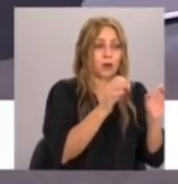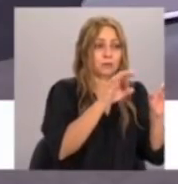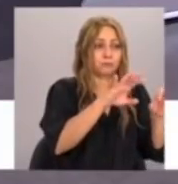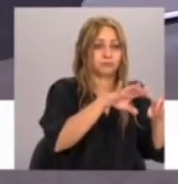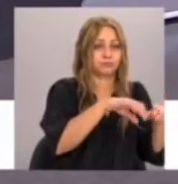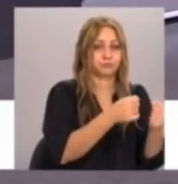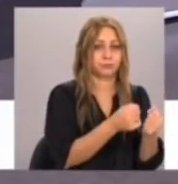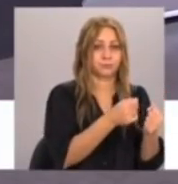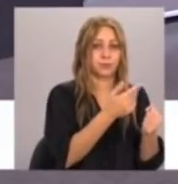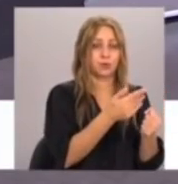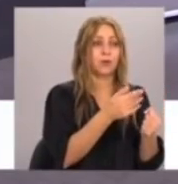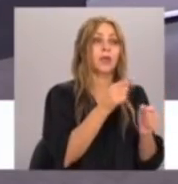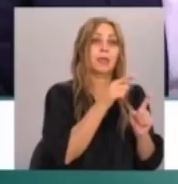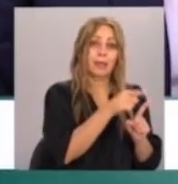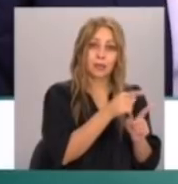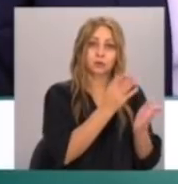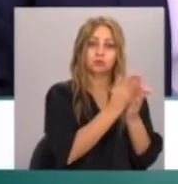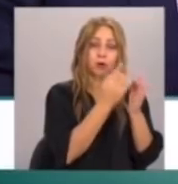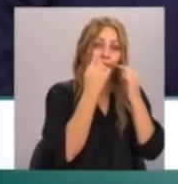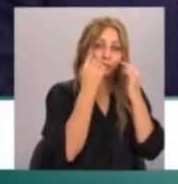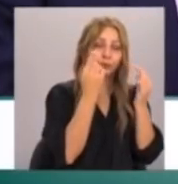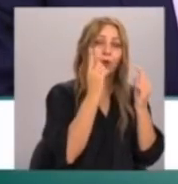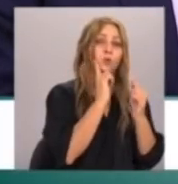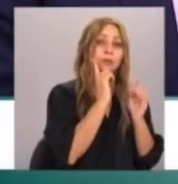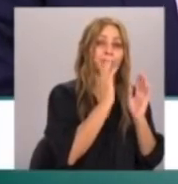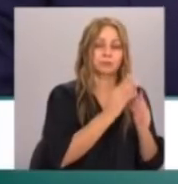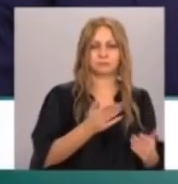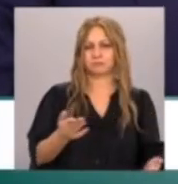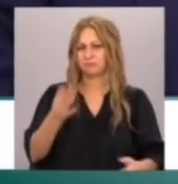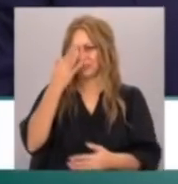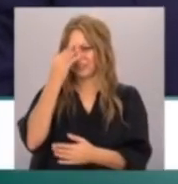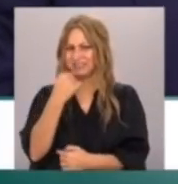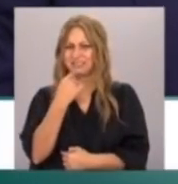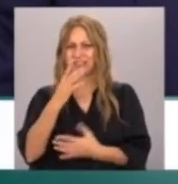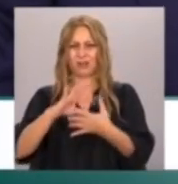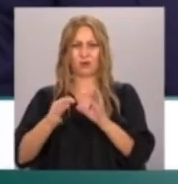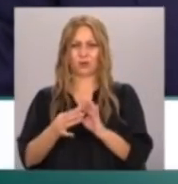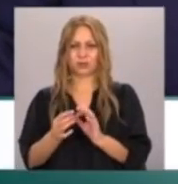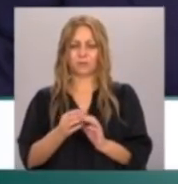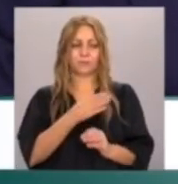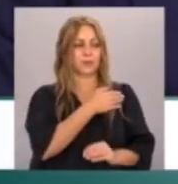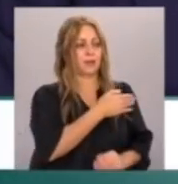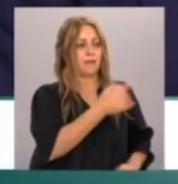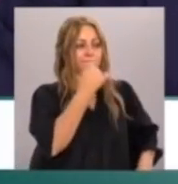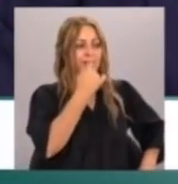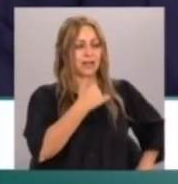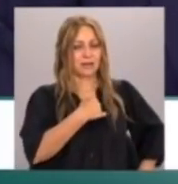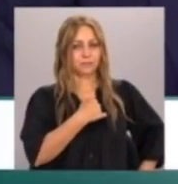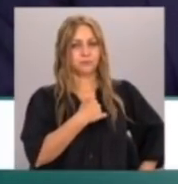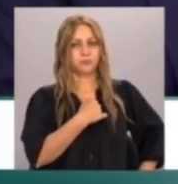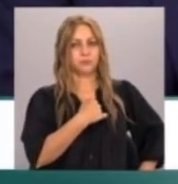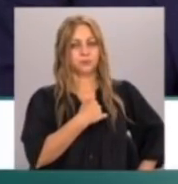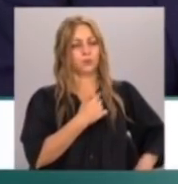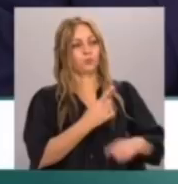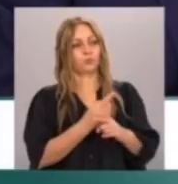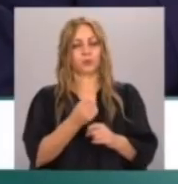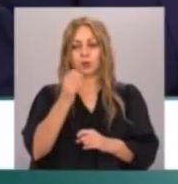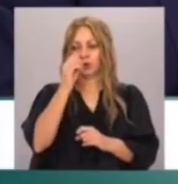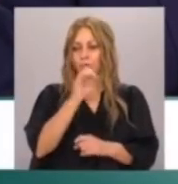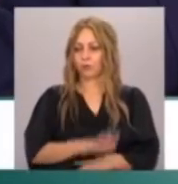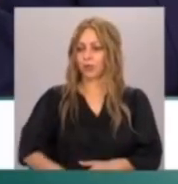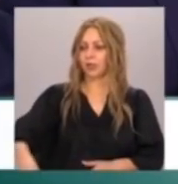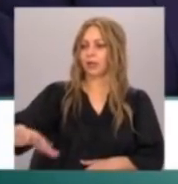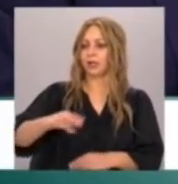pública ou eu posso dizer não tenho que dizer não faz sentido nenhum porque vamos errar não sei quando tivemos a construir um parque escolar que